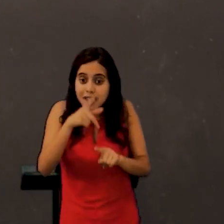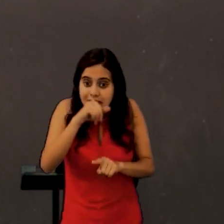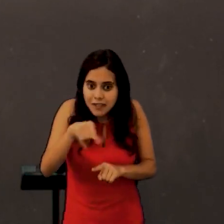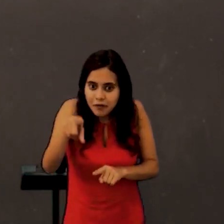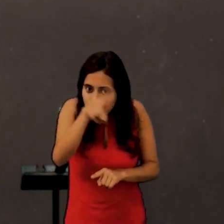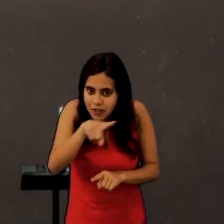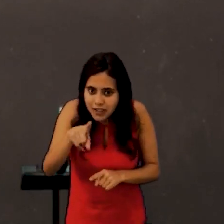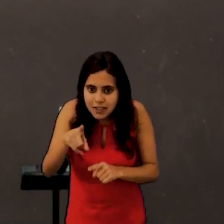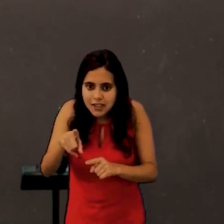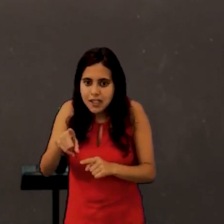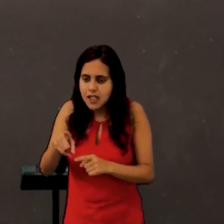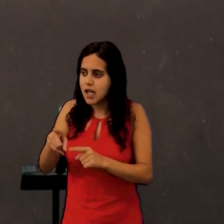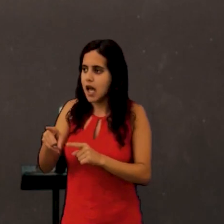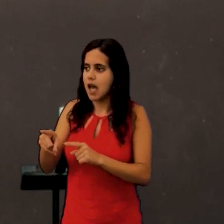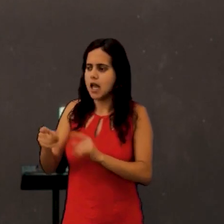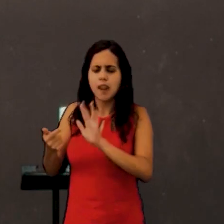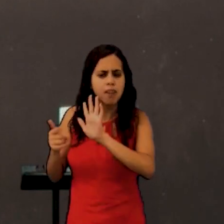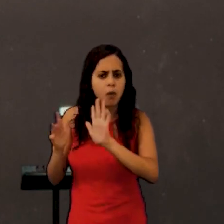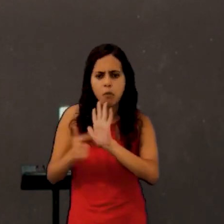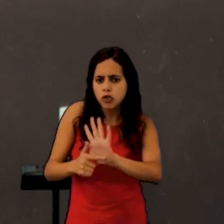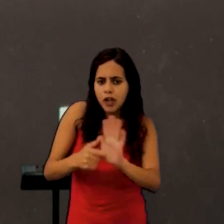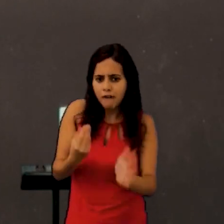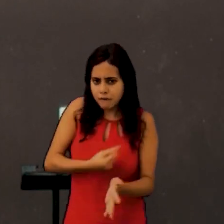eu negarei diante do meu Pai que está nos céus.